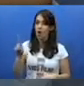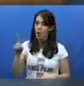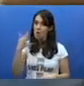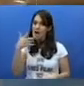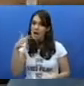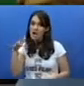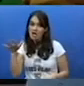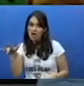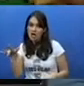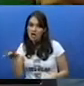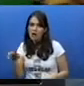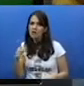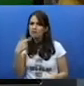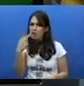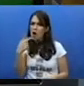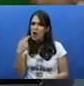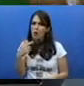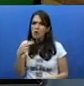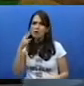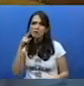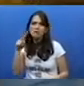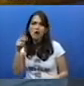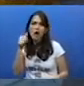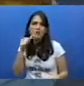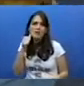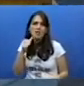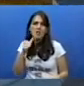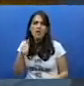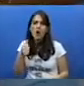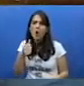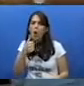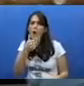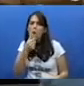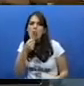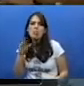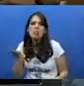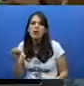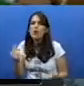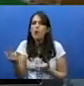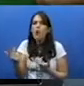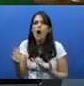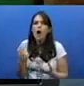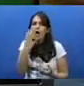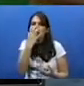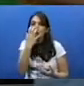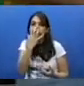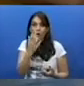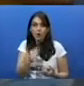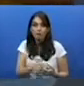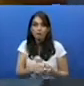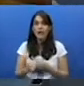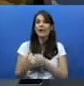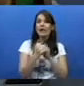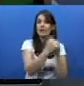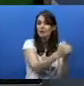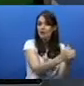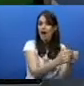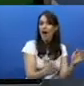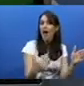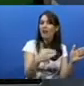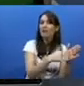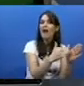criança disse que viu um garoto com uma cachorrinha parecida com a Bia no colo e nos levou até o